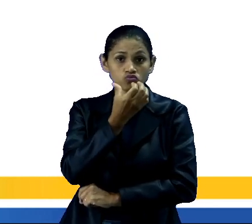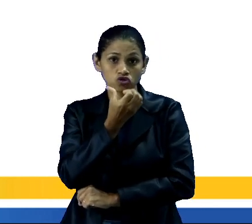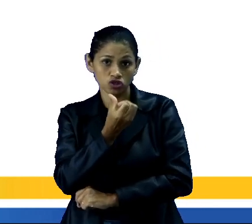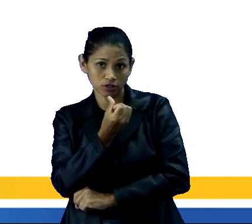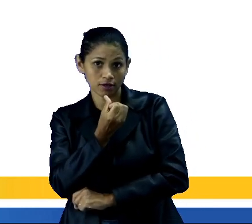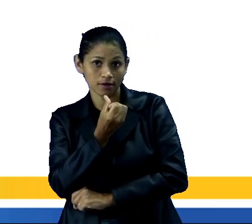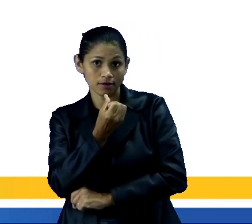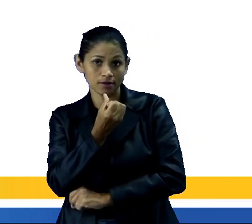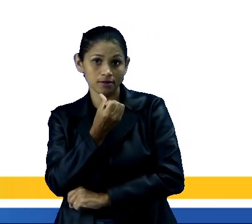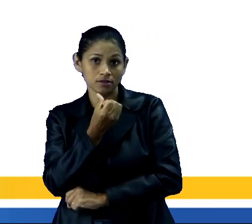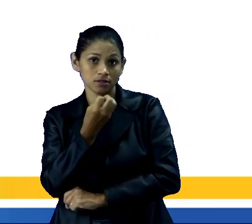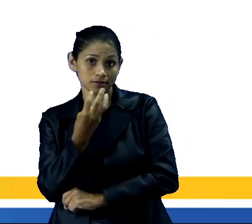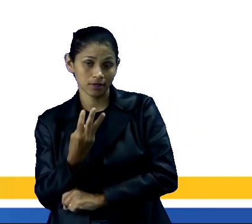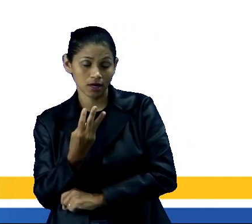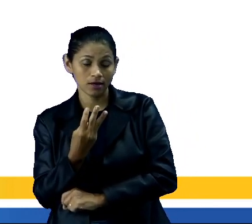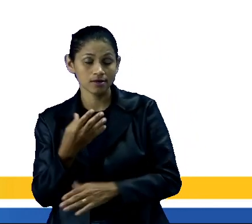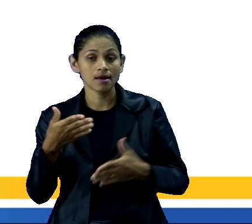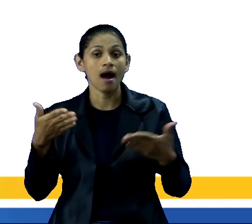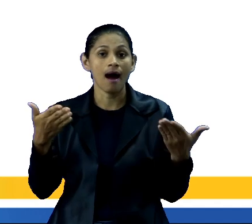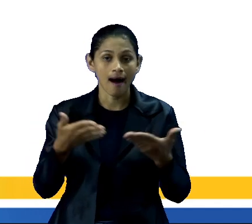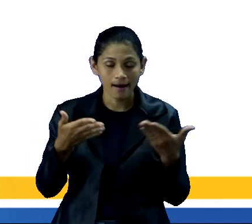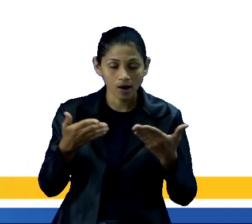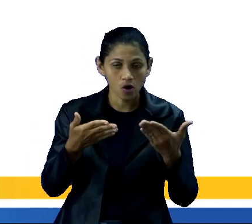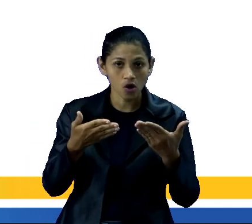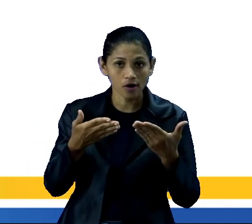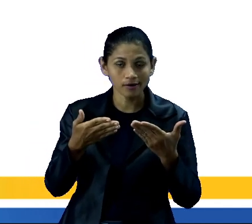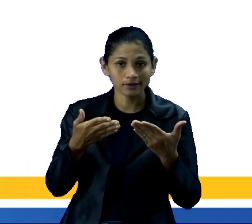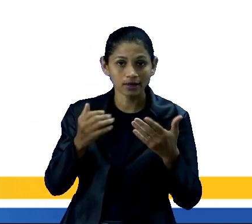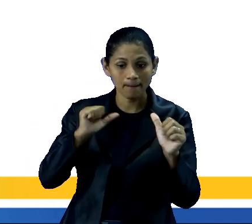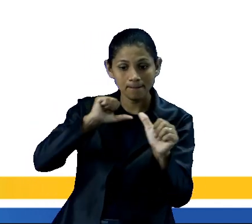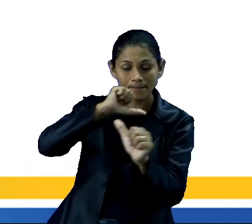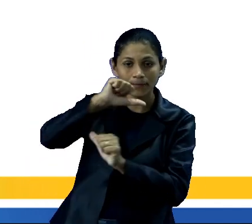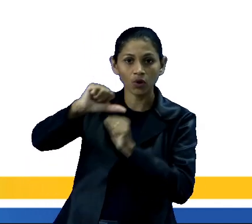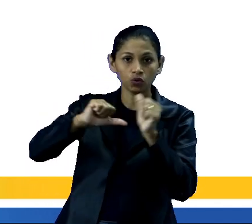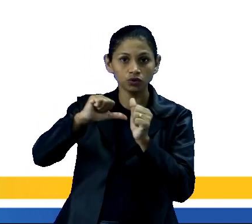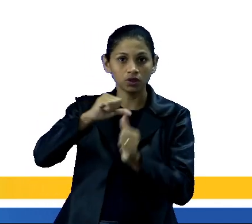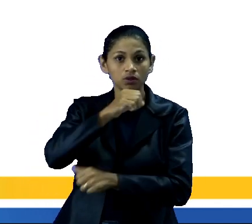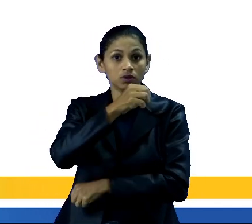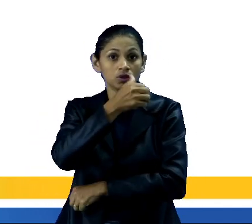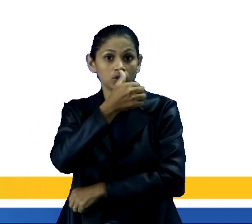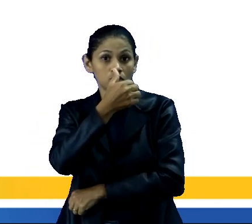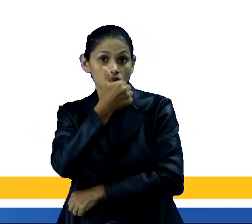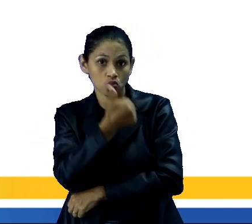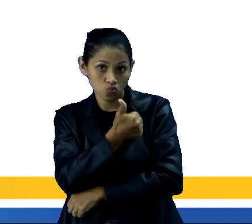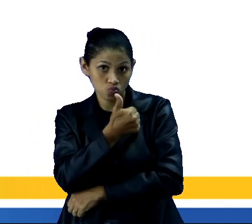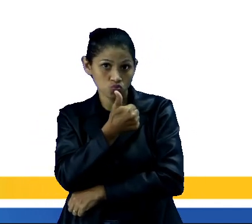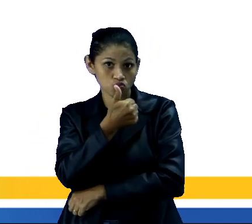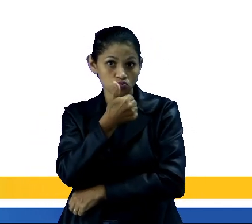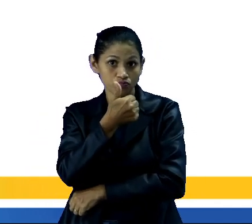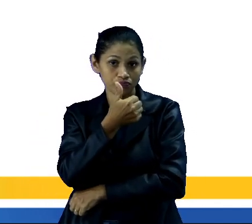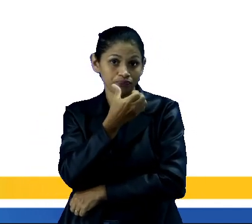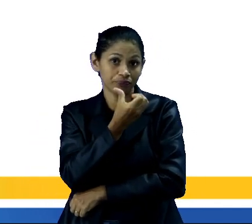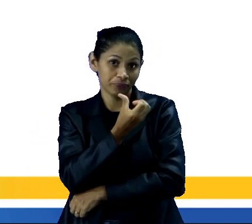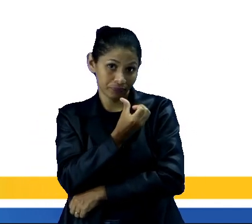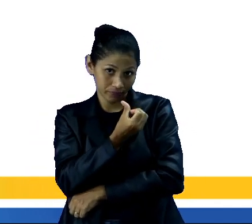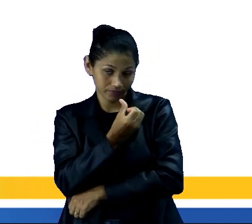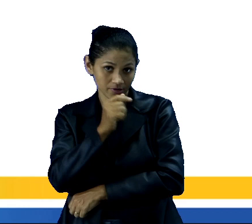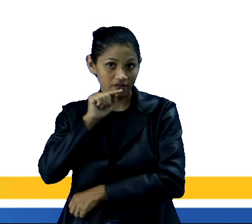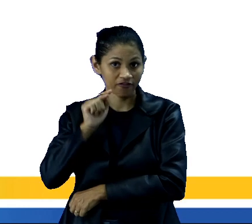é 16,3. Então, a soma de 3,5 com 2,8 é exatamente